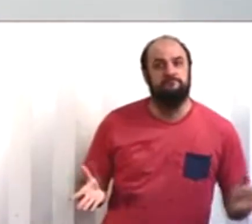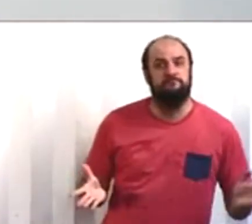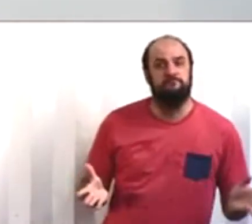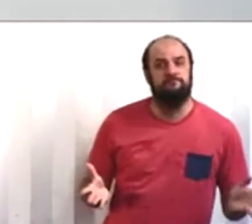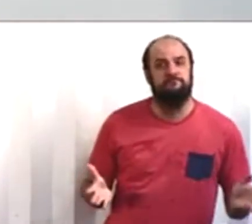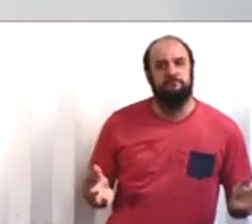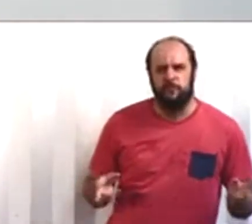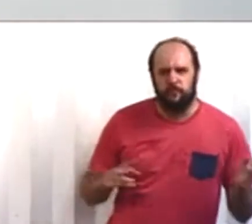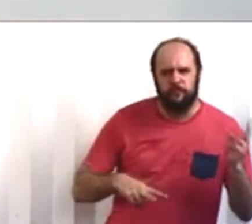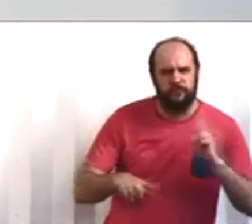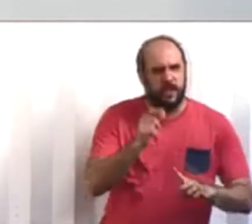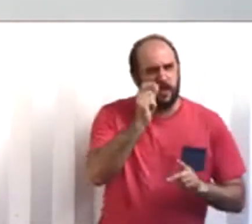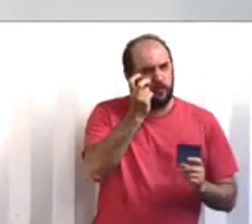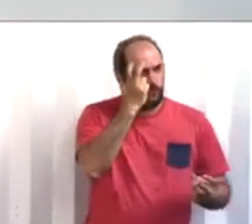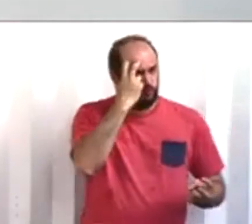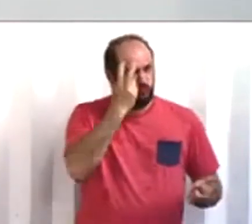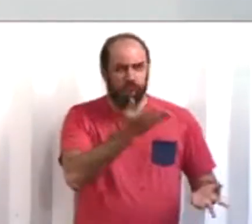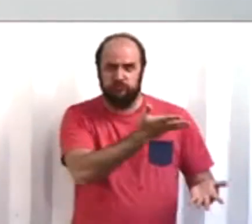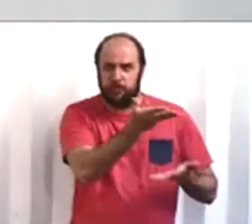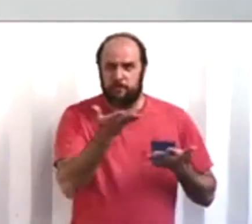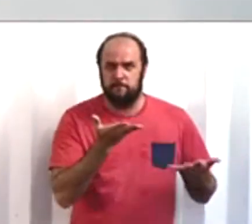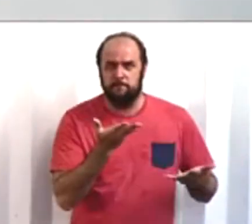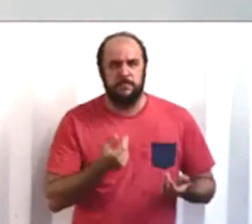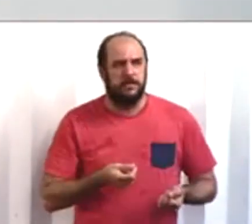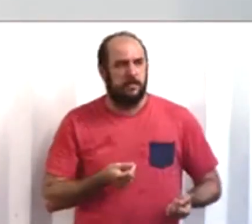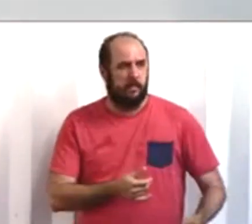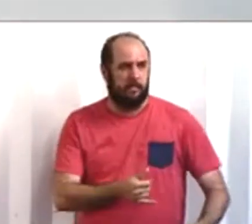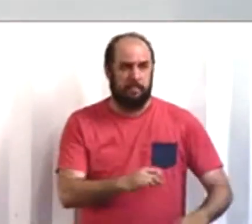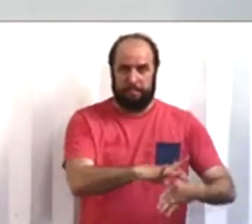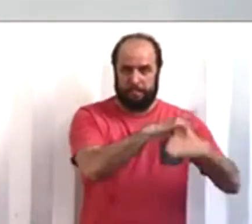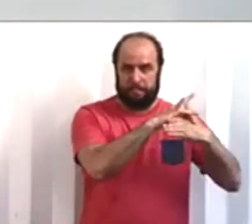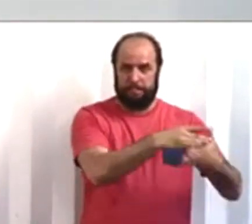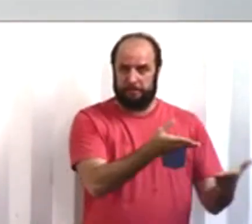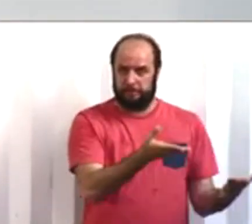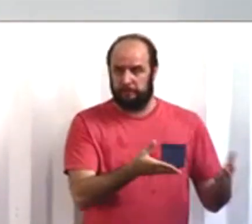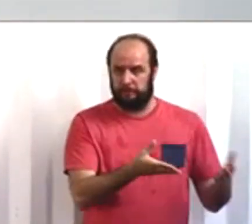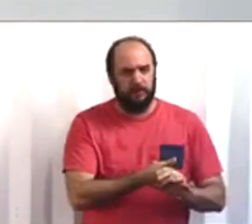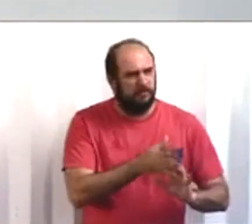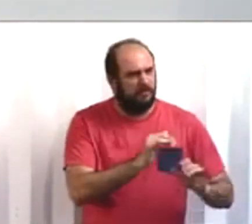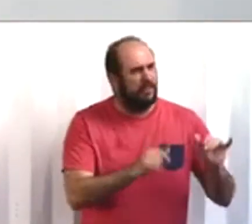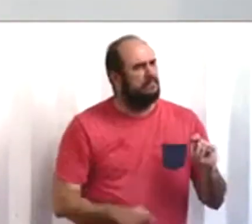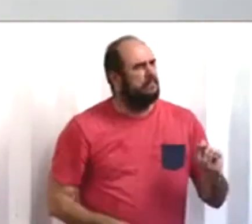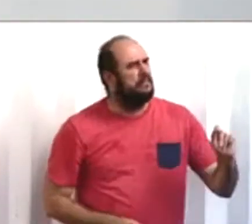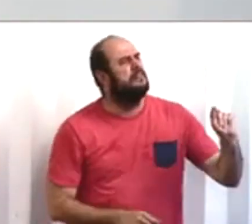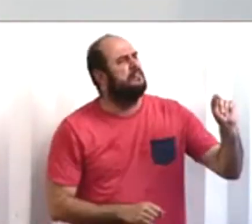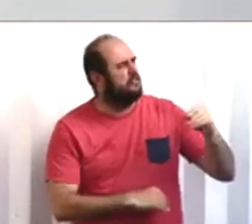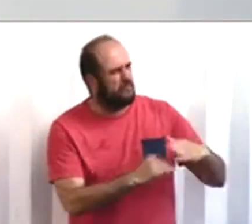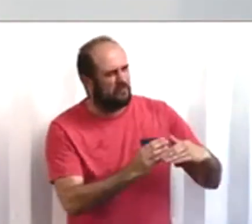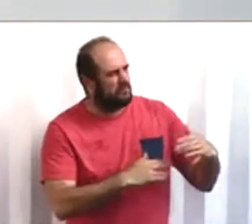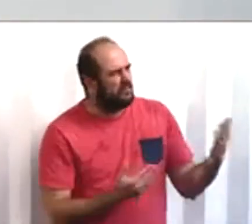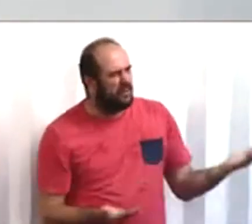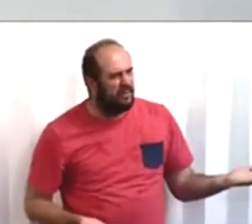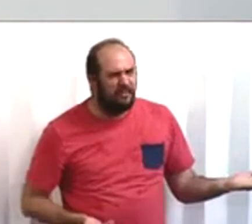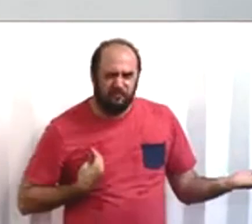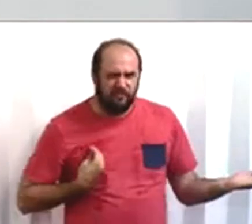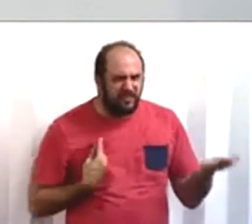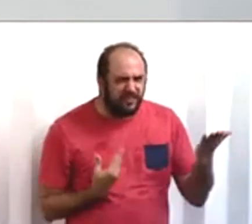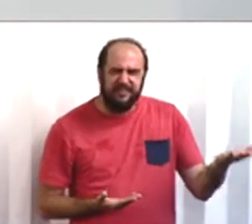a cultura dos seus tempos, e até mesmo para os líderes religiosos, e dizia: o que vocês estão fazendo com as vidas de